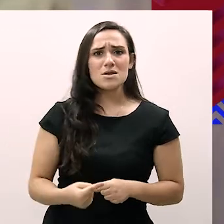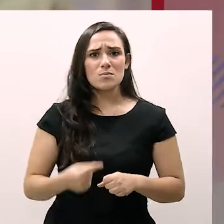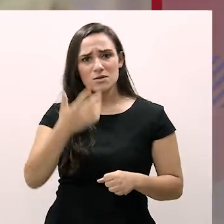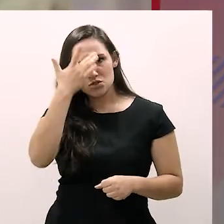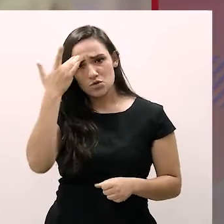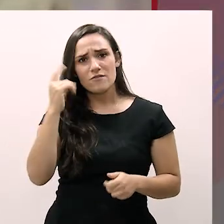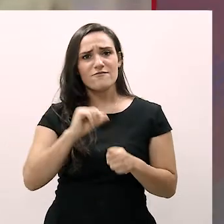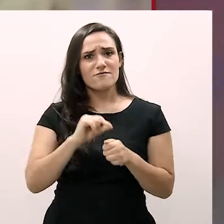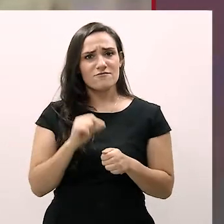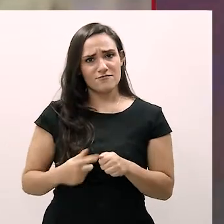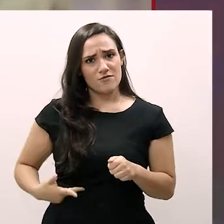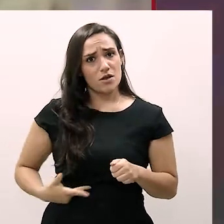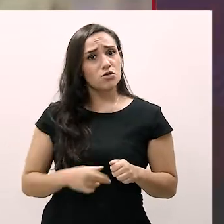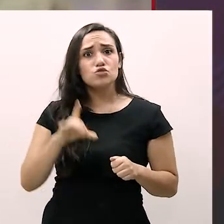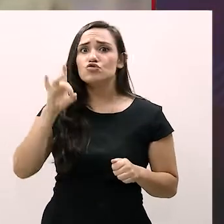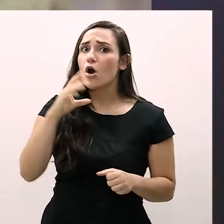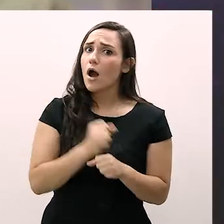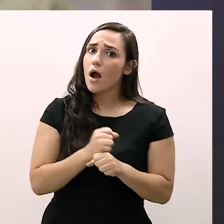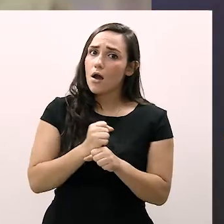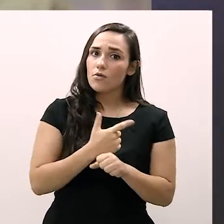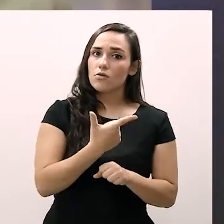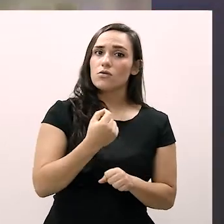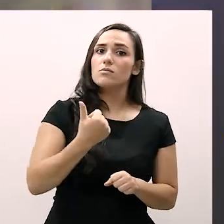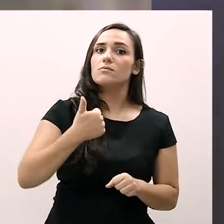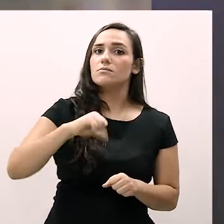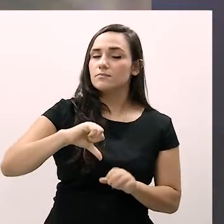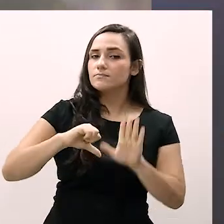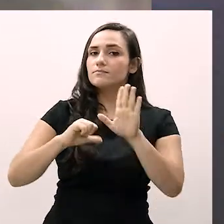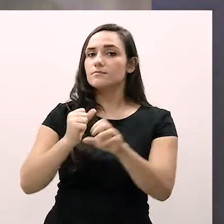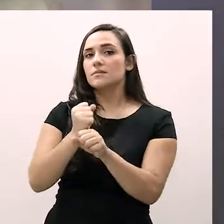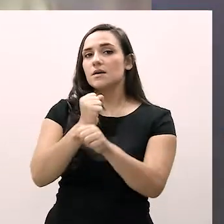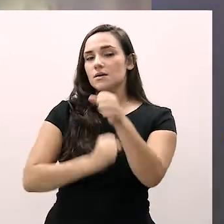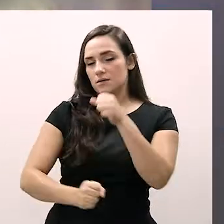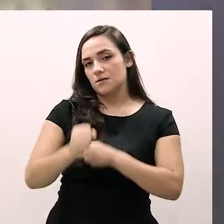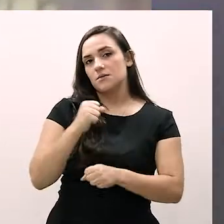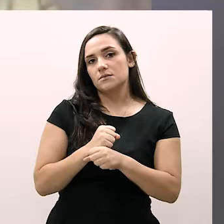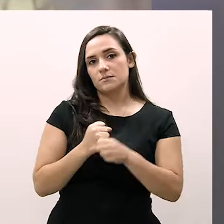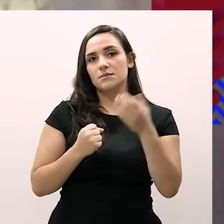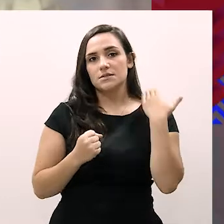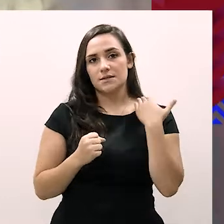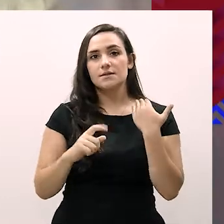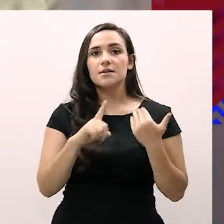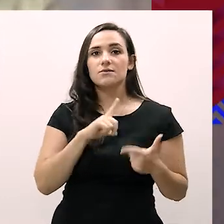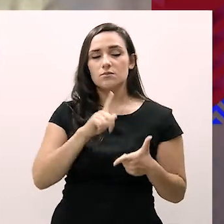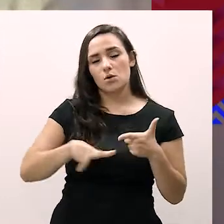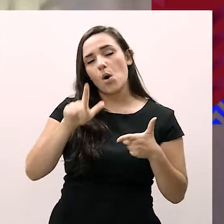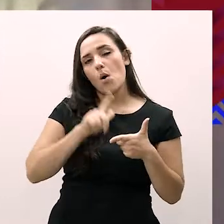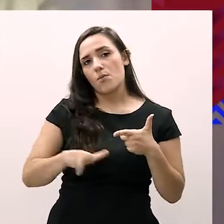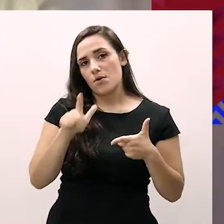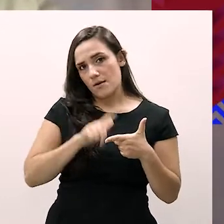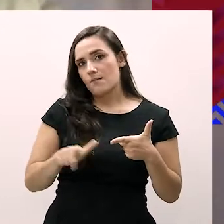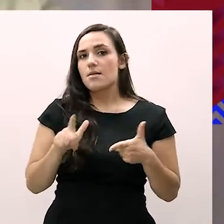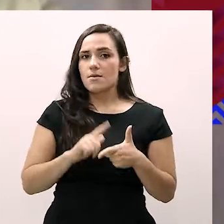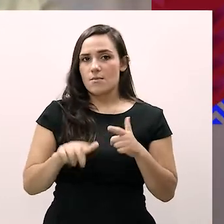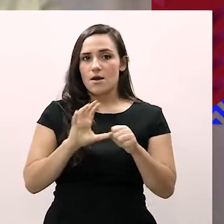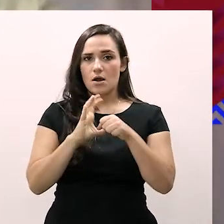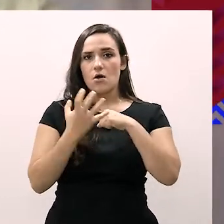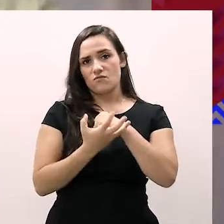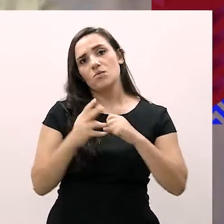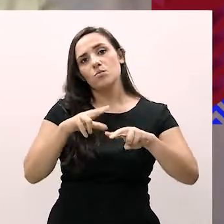2019. Ano passado a gente teve aquele problema da pandemia, né? Muitas cirurgias acabaram sendo canceladas,